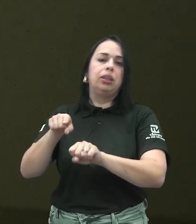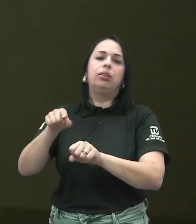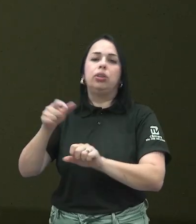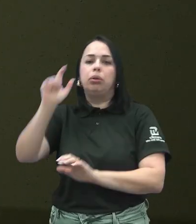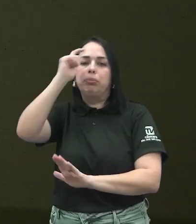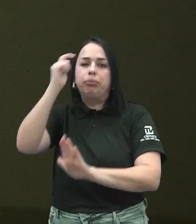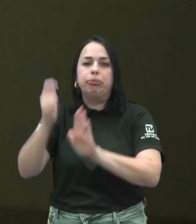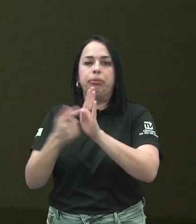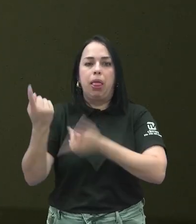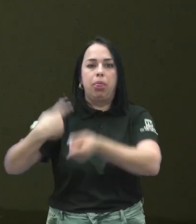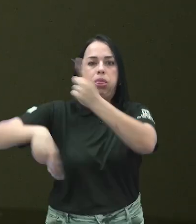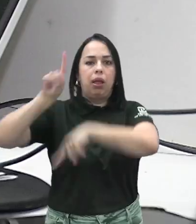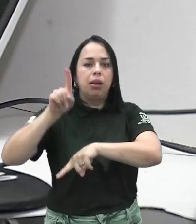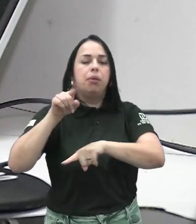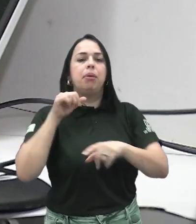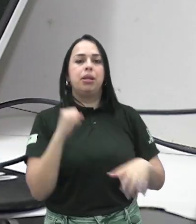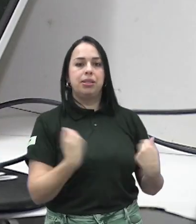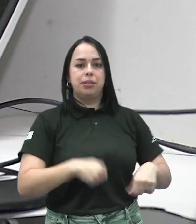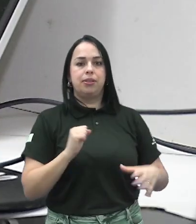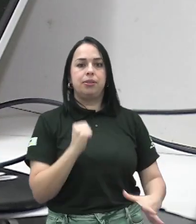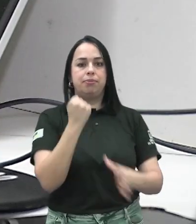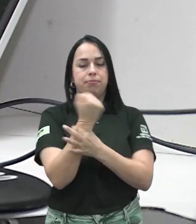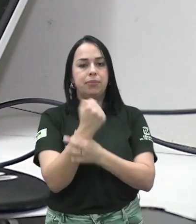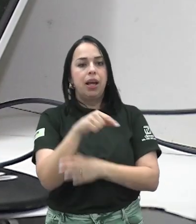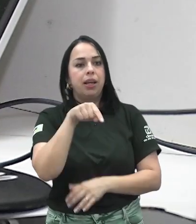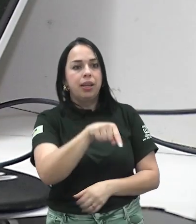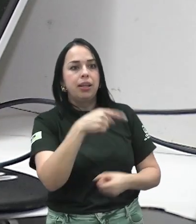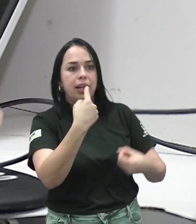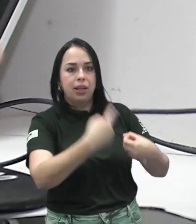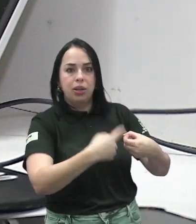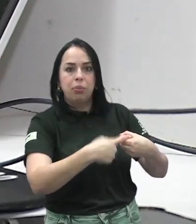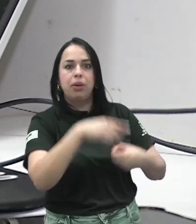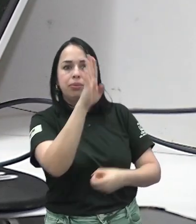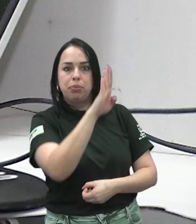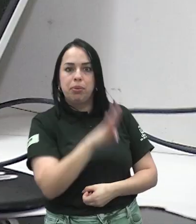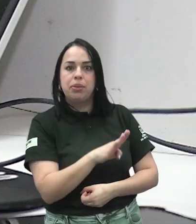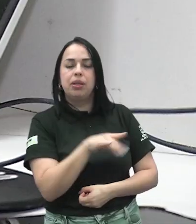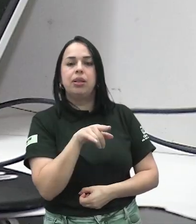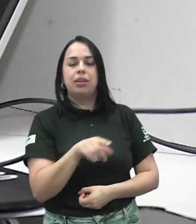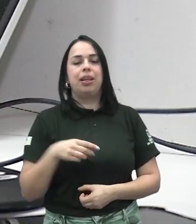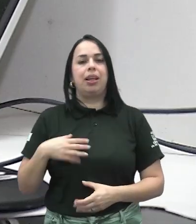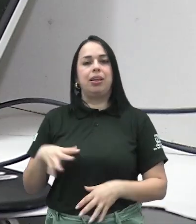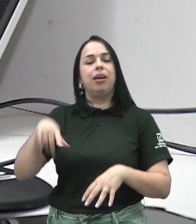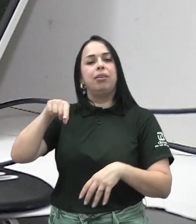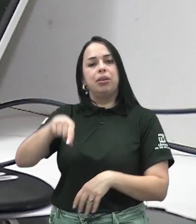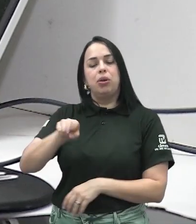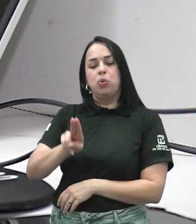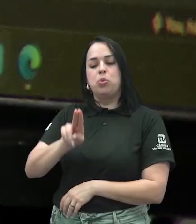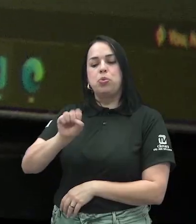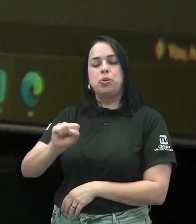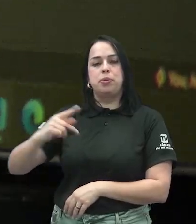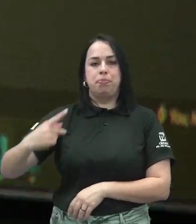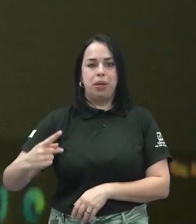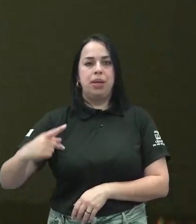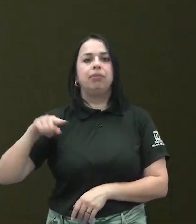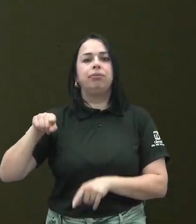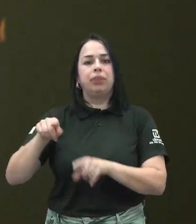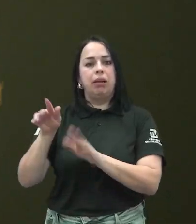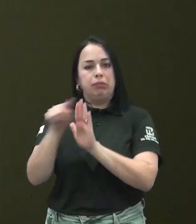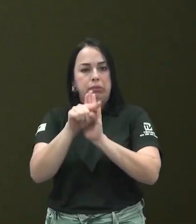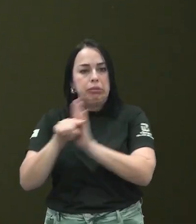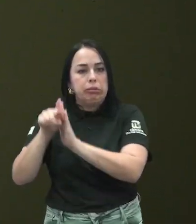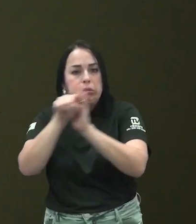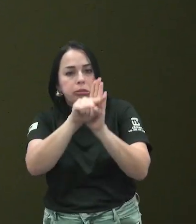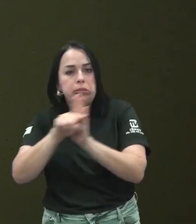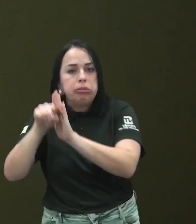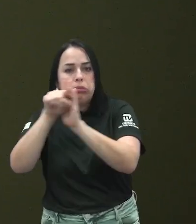de inteligência artificial. No Brasil, as condições das Smart Cities são acompanhadas na USP, pelo Núcleo de Estudos